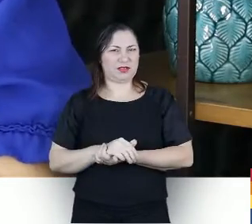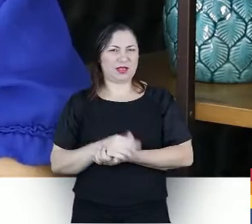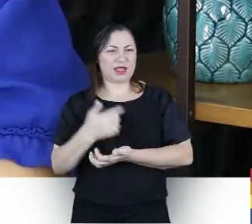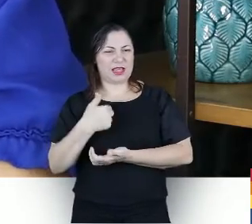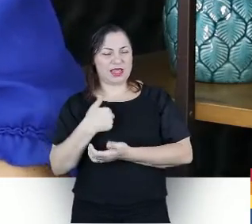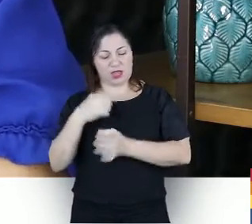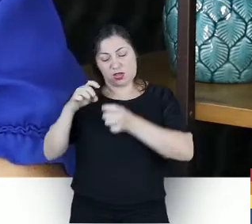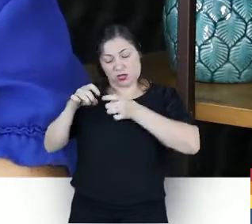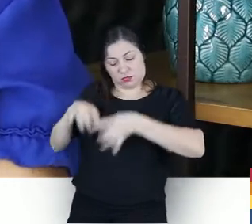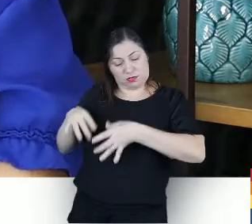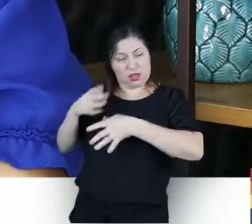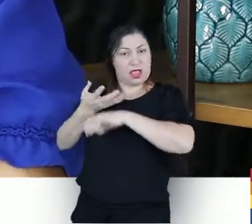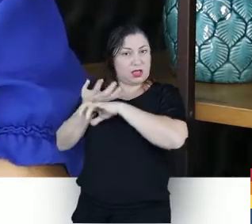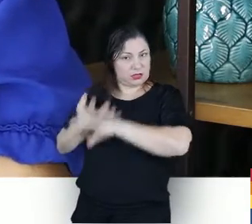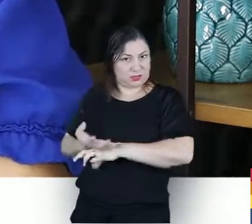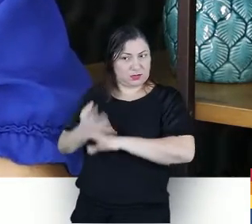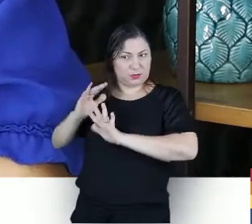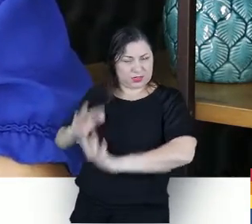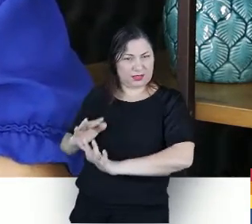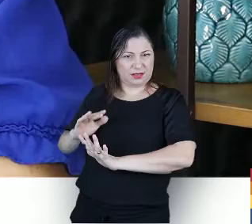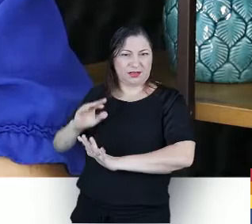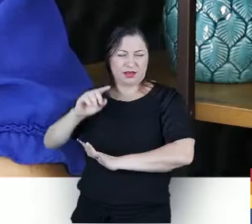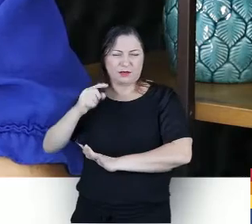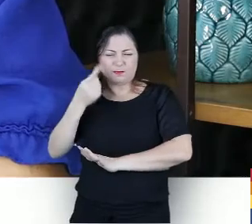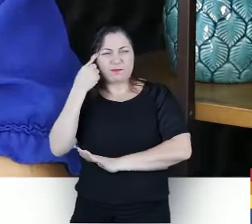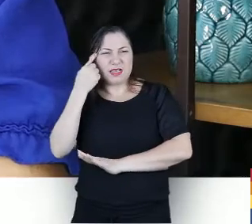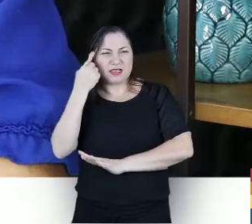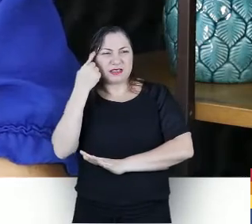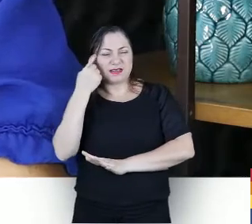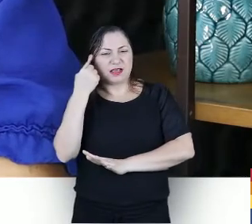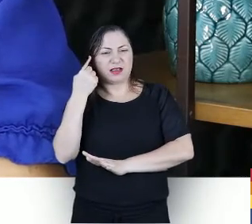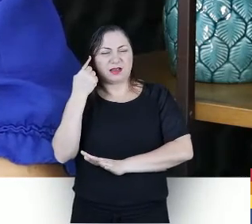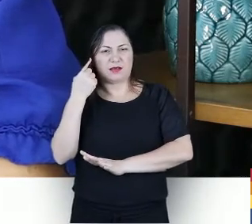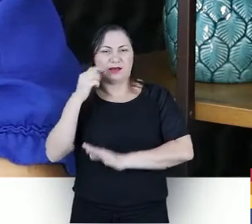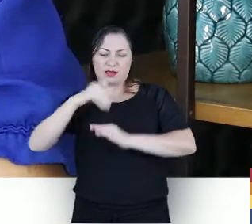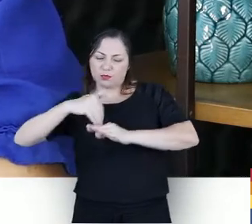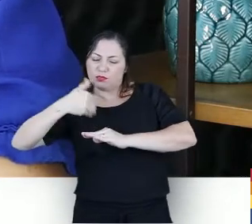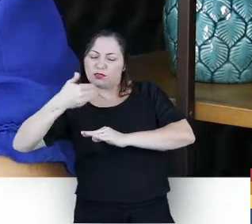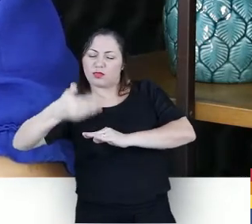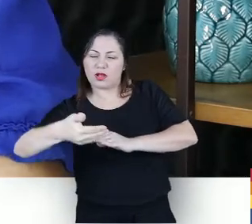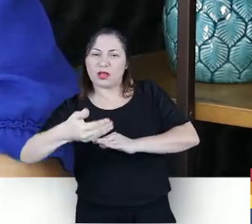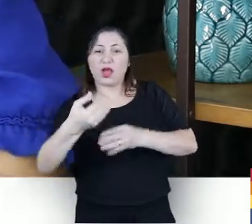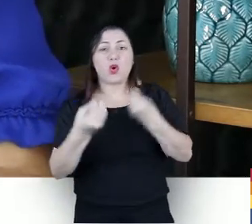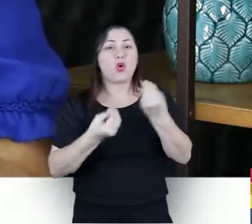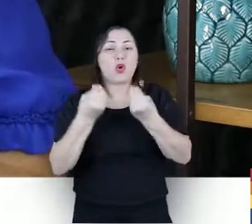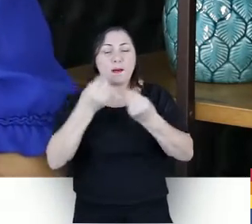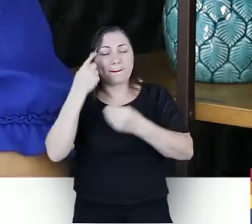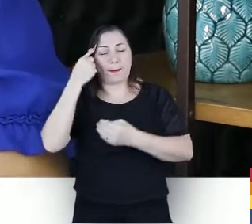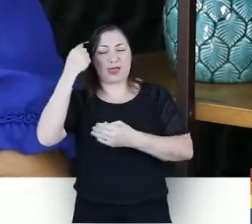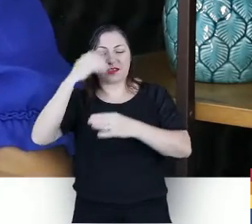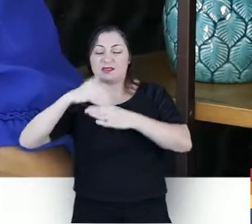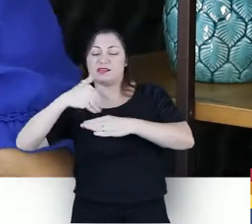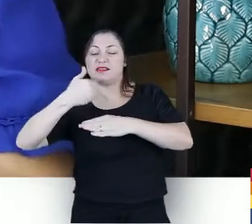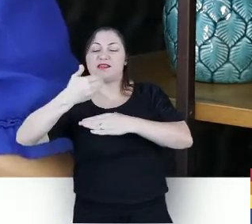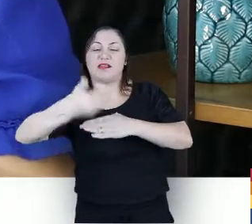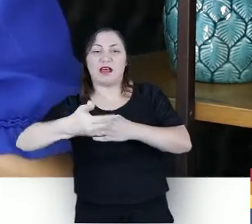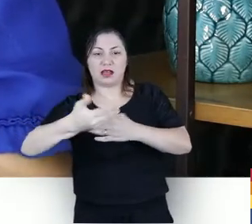língua inglesa? Então, vamos lá. A proposta para isso é ter um